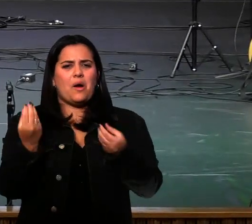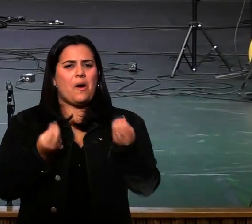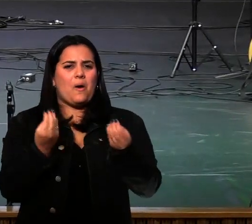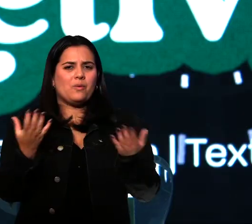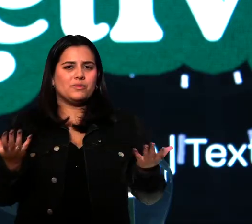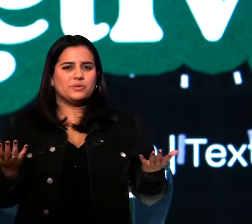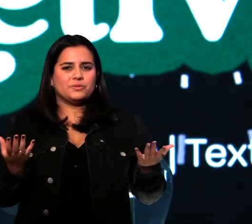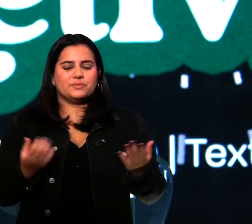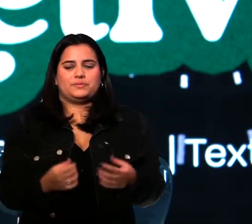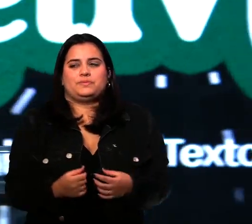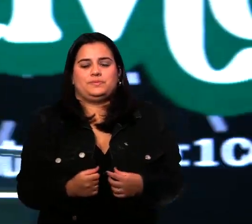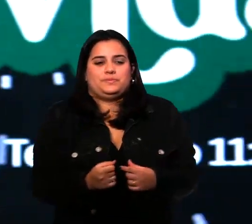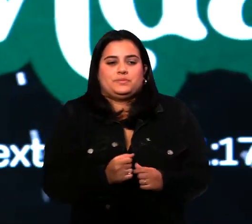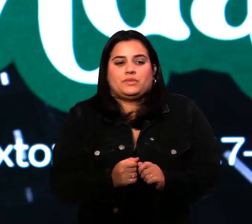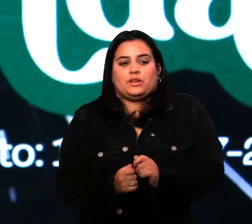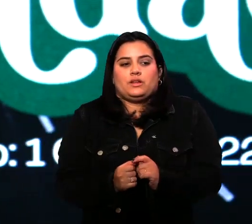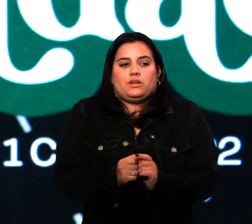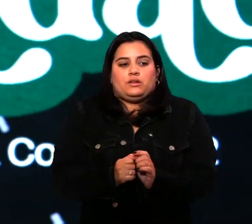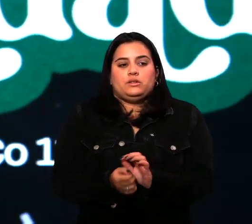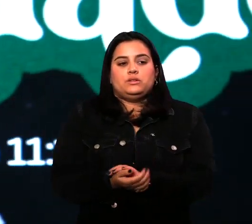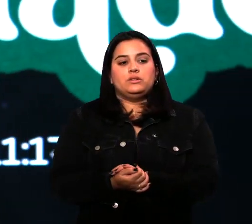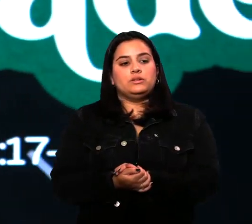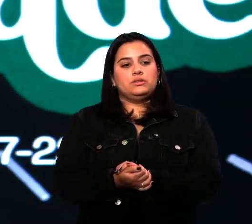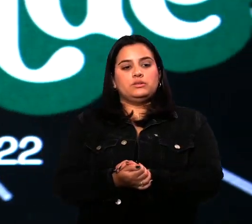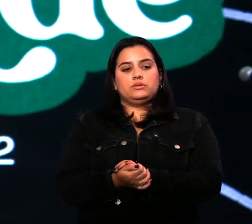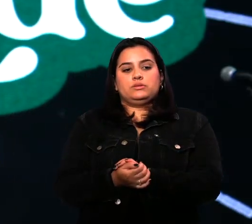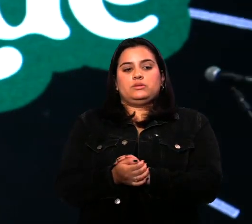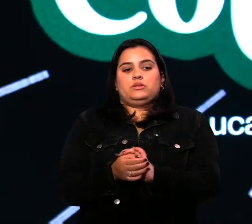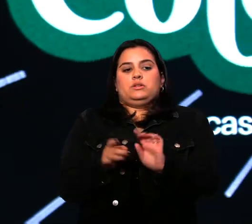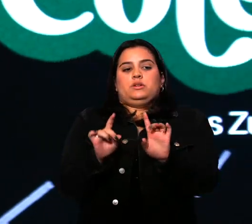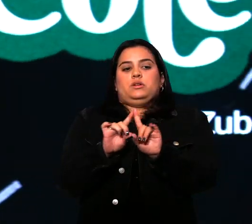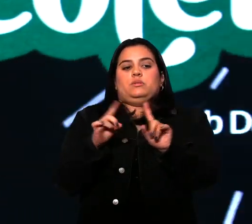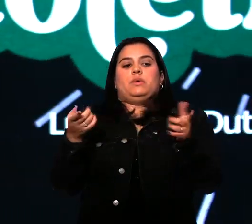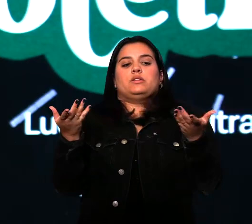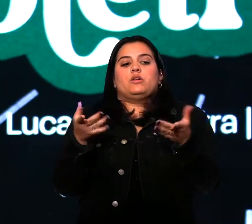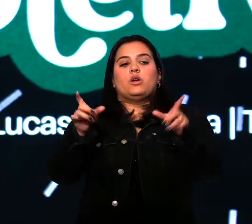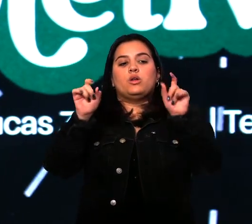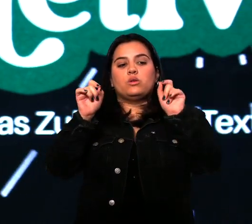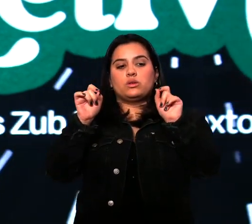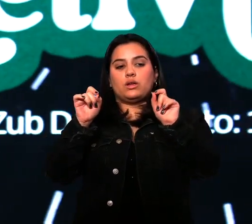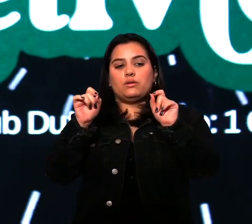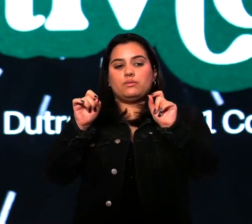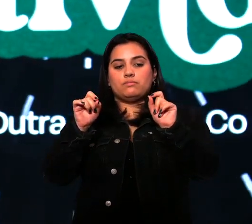questão é que a igreja estava dividida.